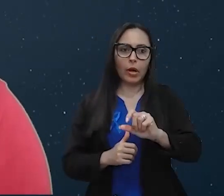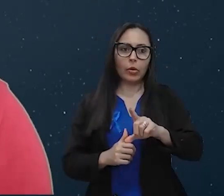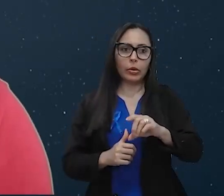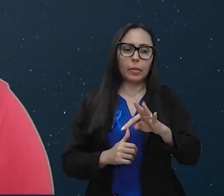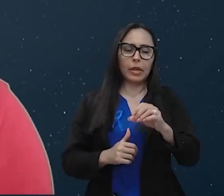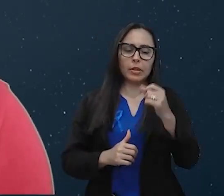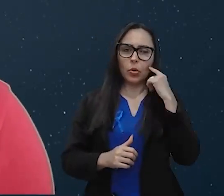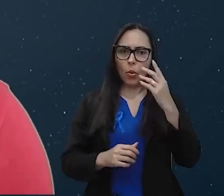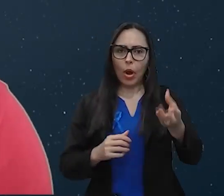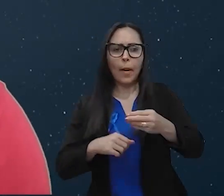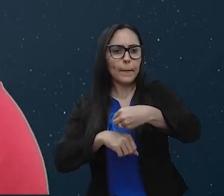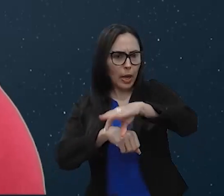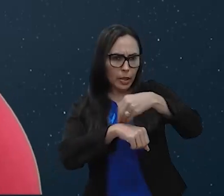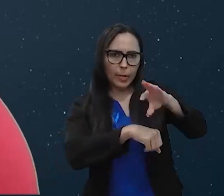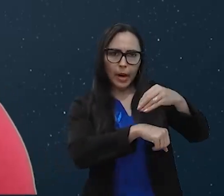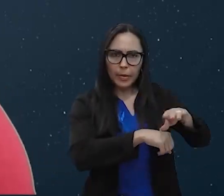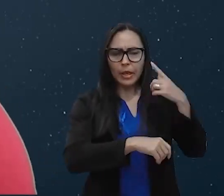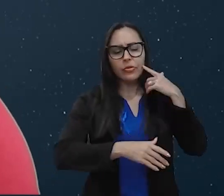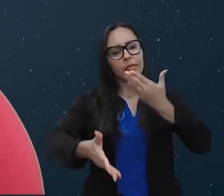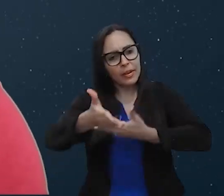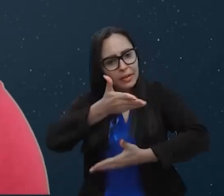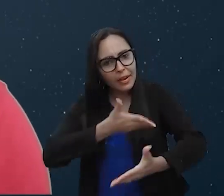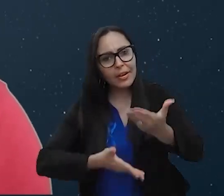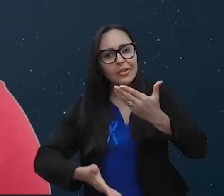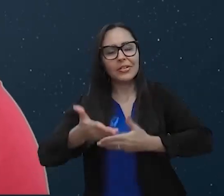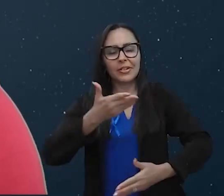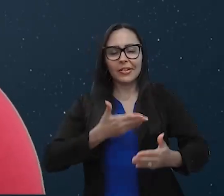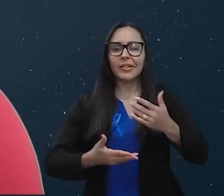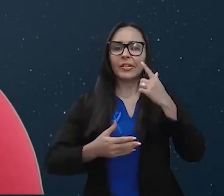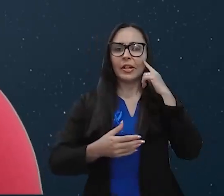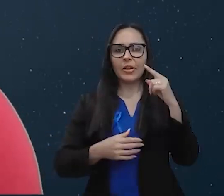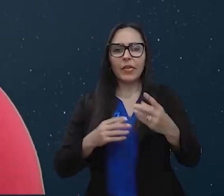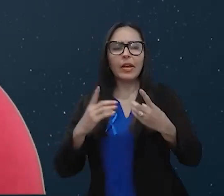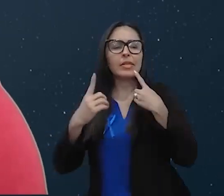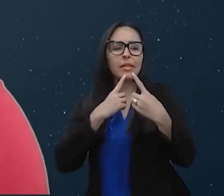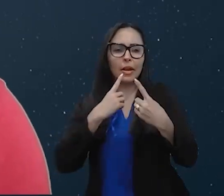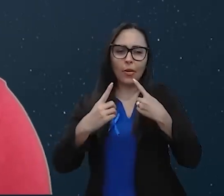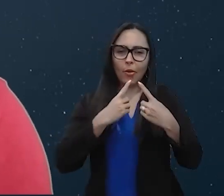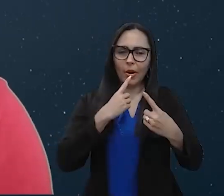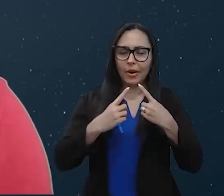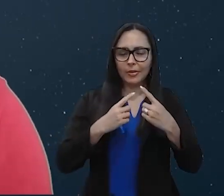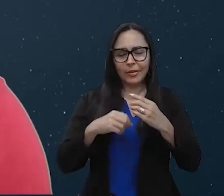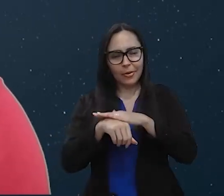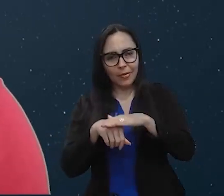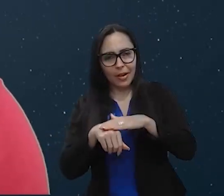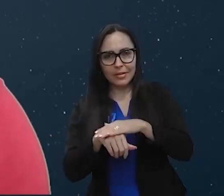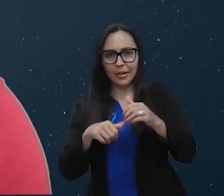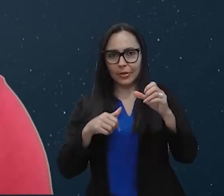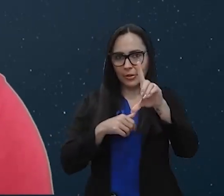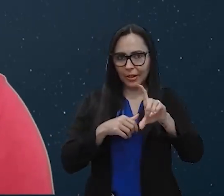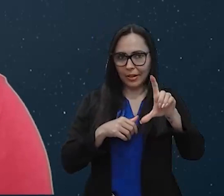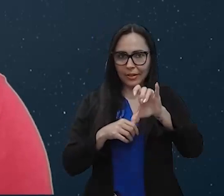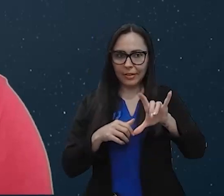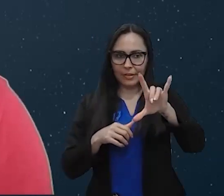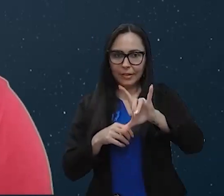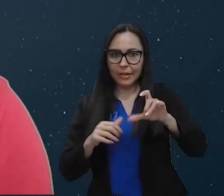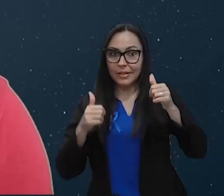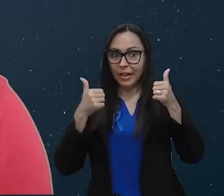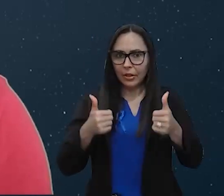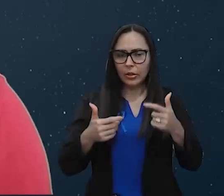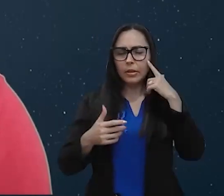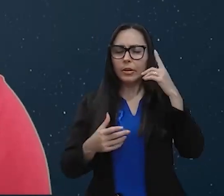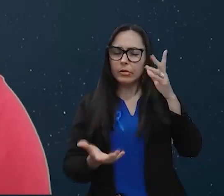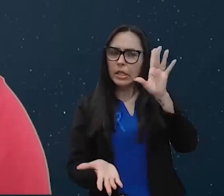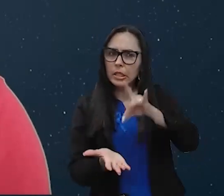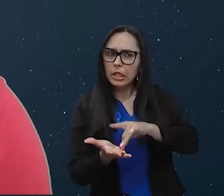@prof.walterpessoa. Manda para mim que a gente vai interagindo, a gente vai dialogando lá pelo Instagram, tá certo? Tenho certeza também